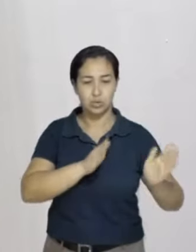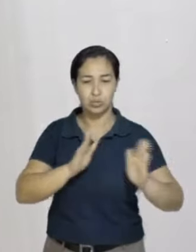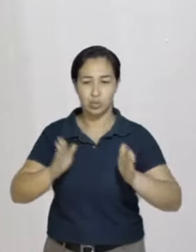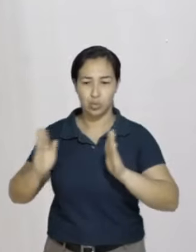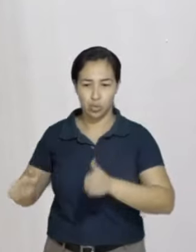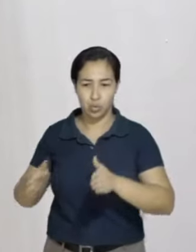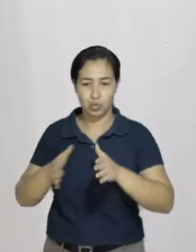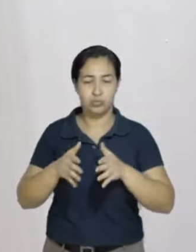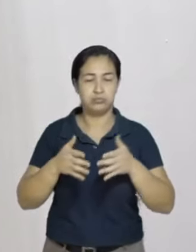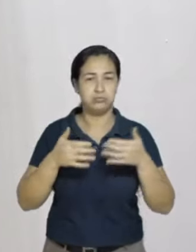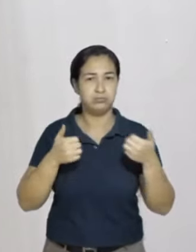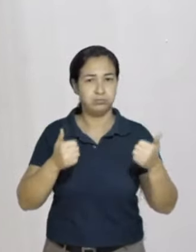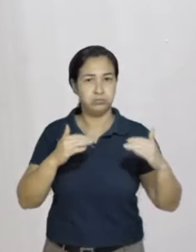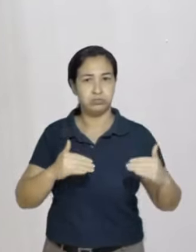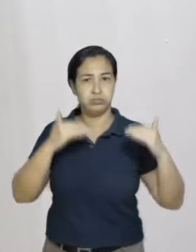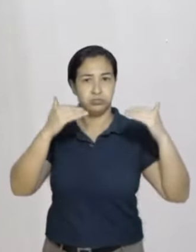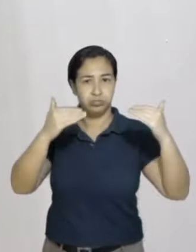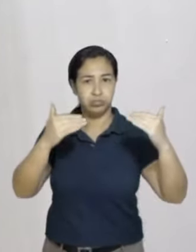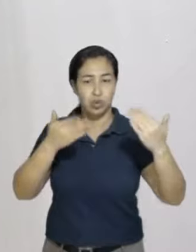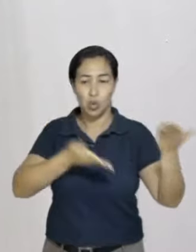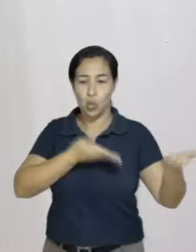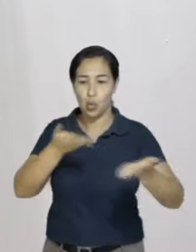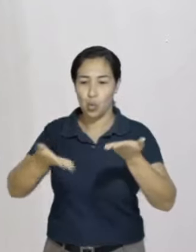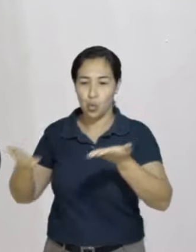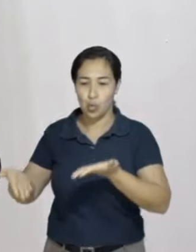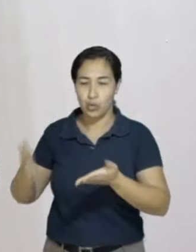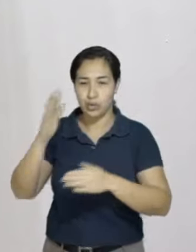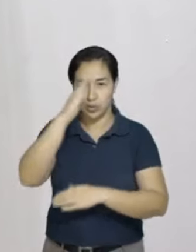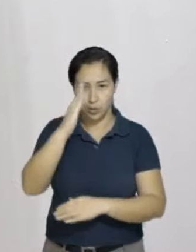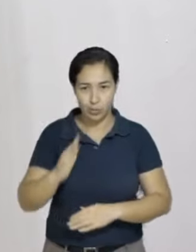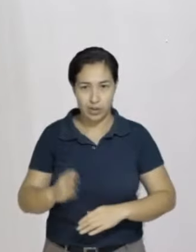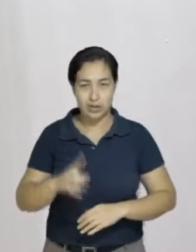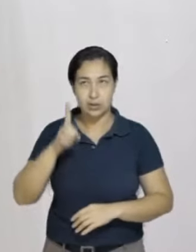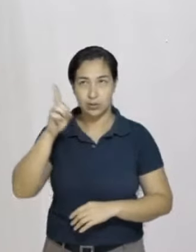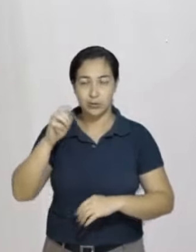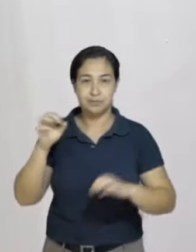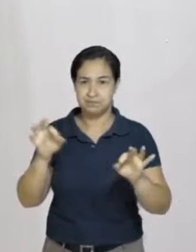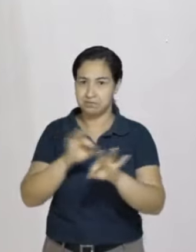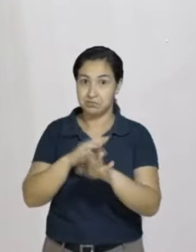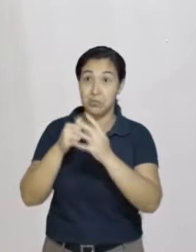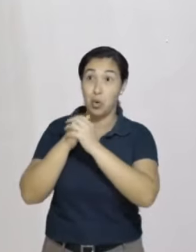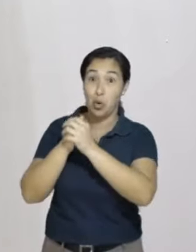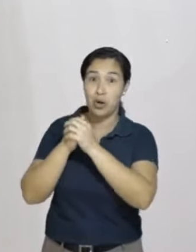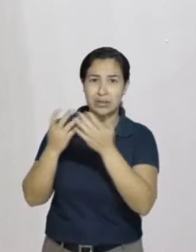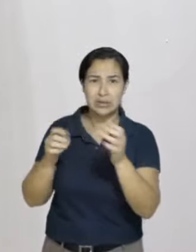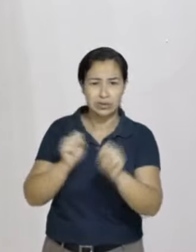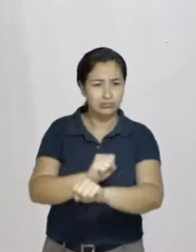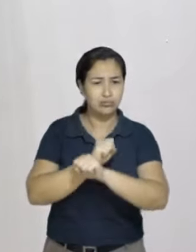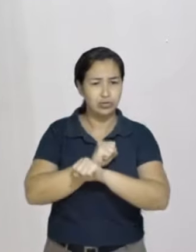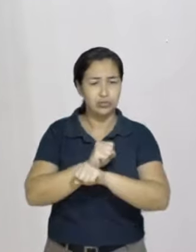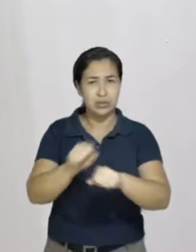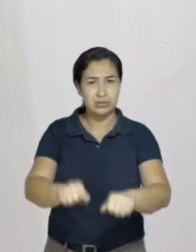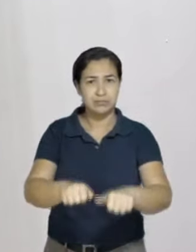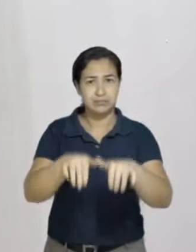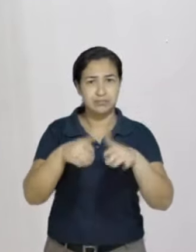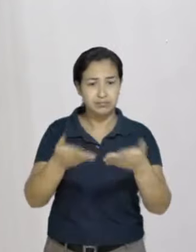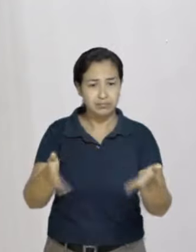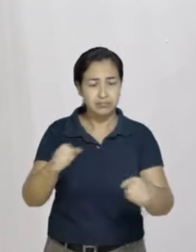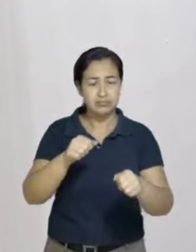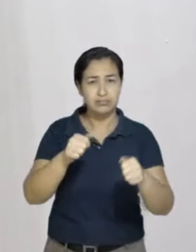vê lá e senhor pelos Destinos do Brasil Essa é a terrível oração que foi suspensa na escola